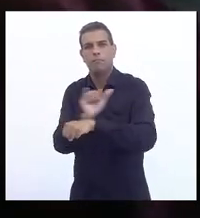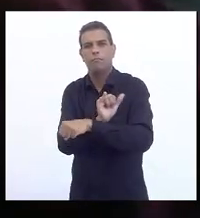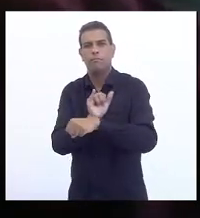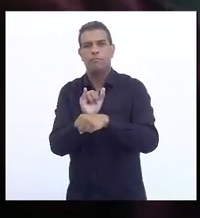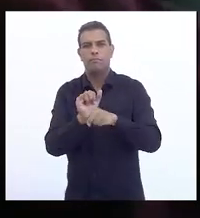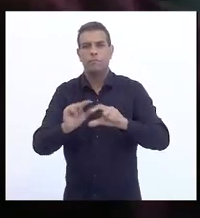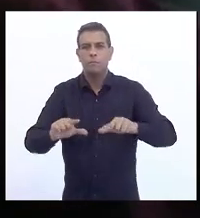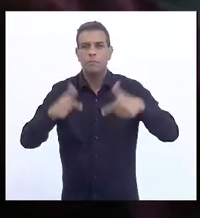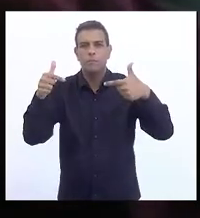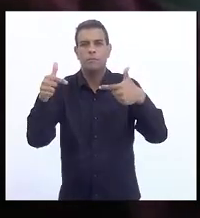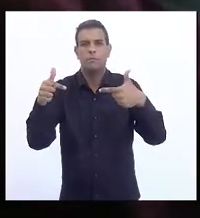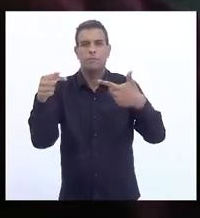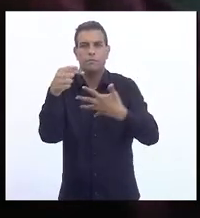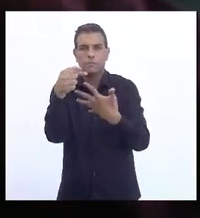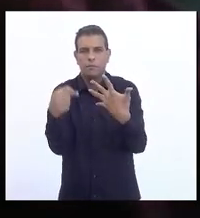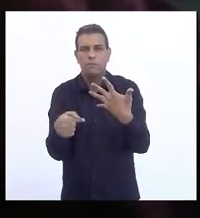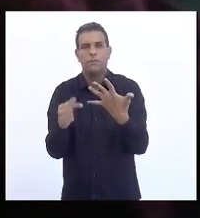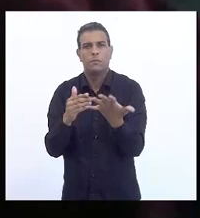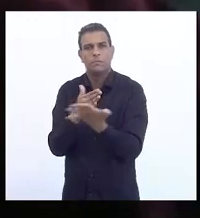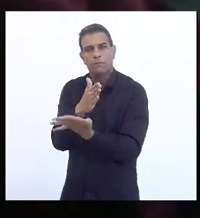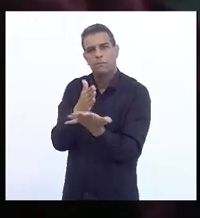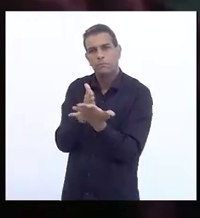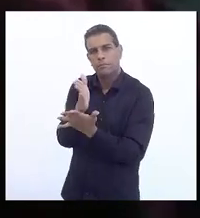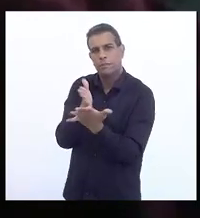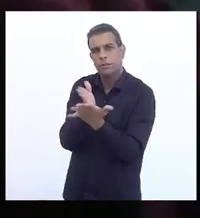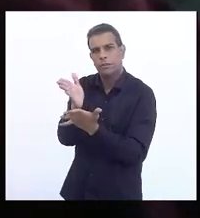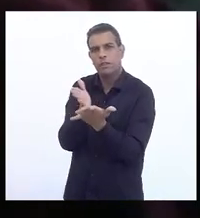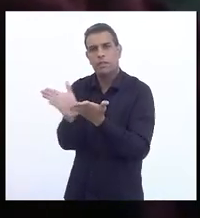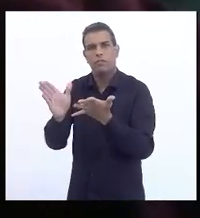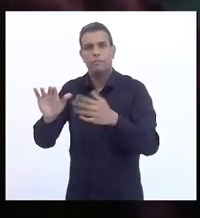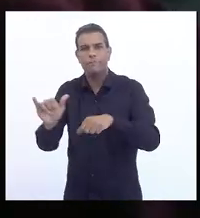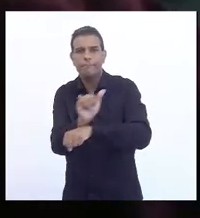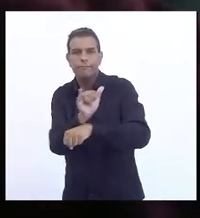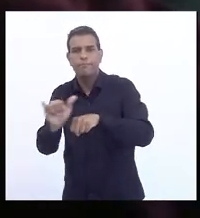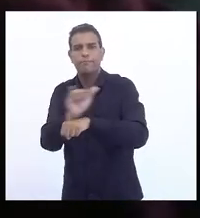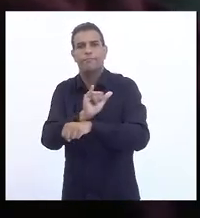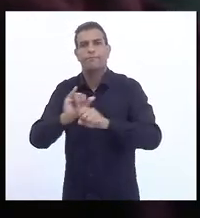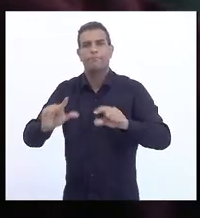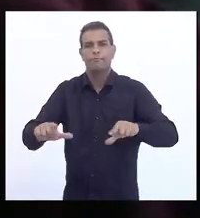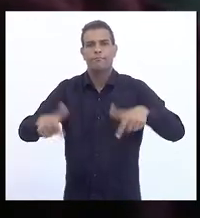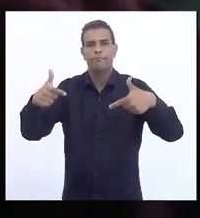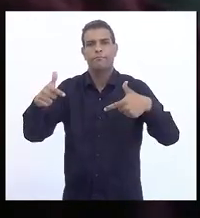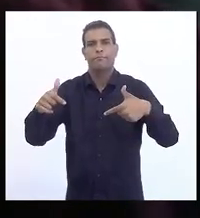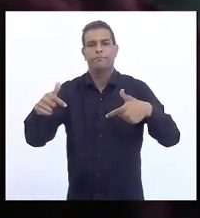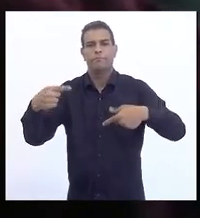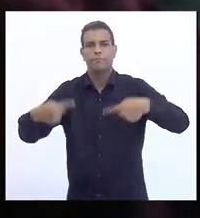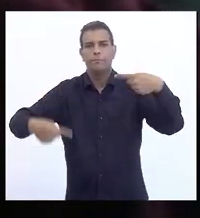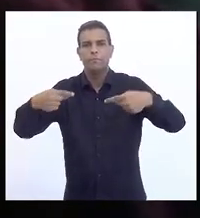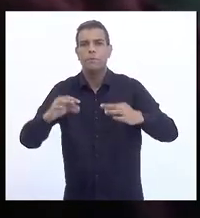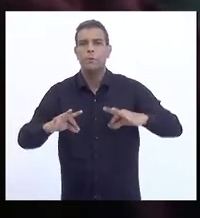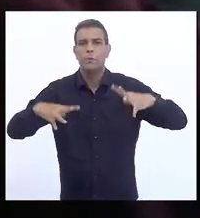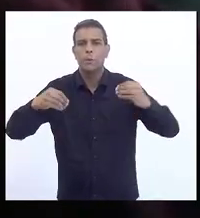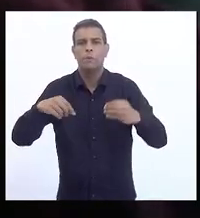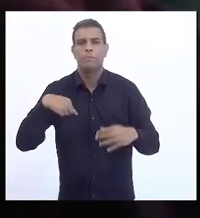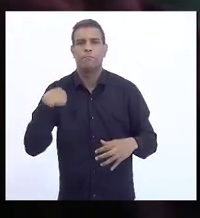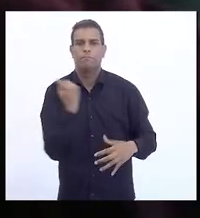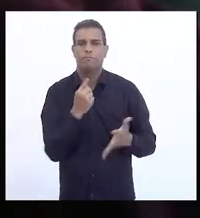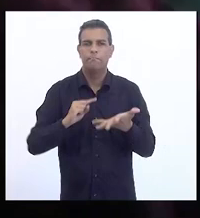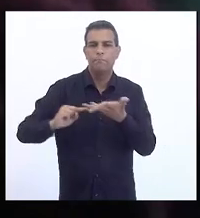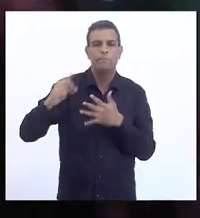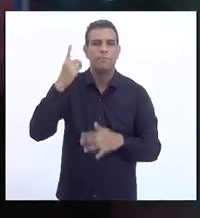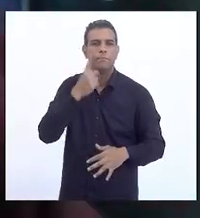Vossa Excelência, deputado Valdec, Serafine, Luiz Paulo, Rubens Montempo, tantos outros